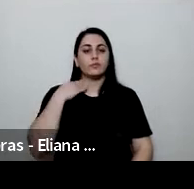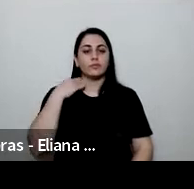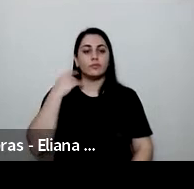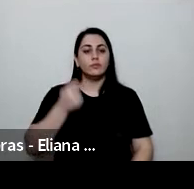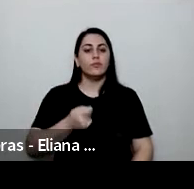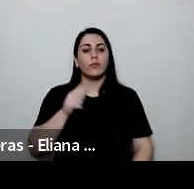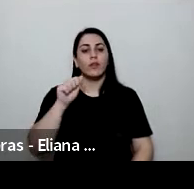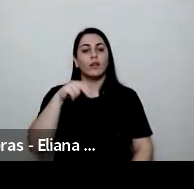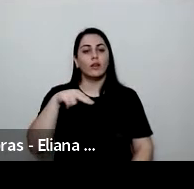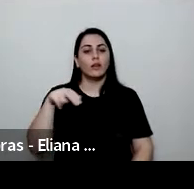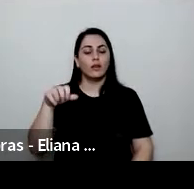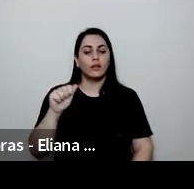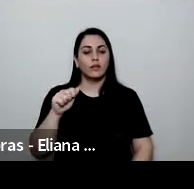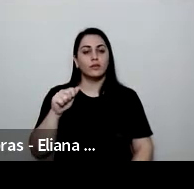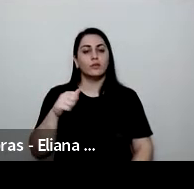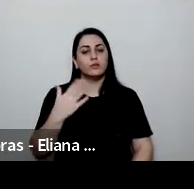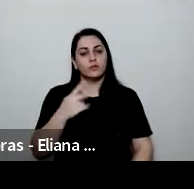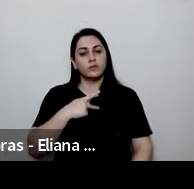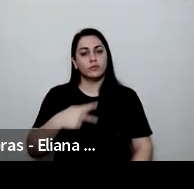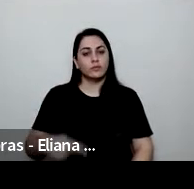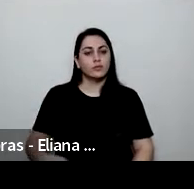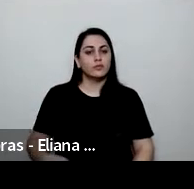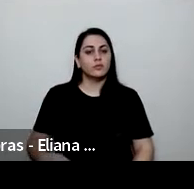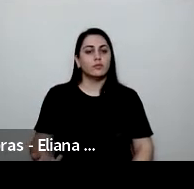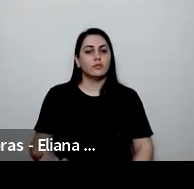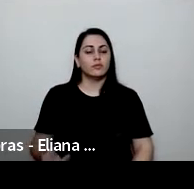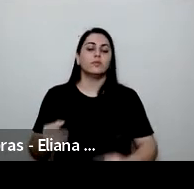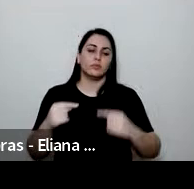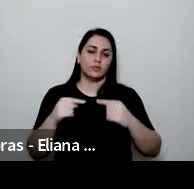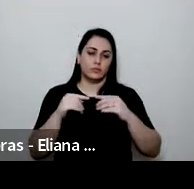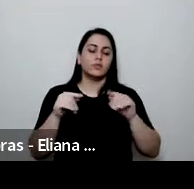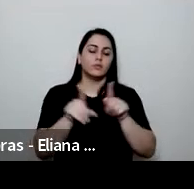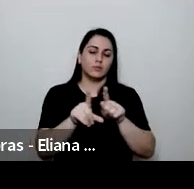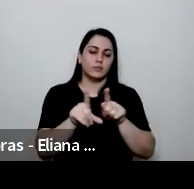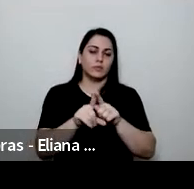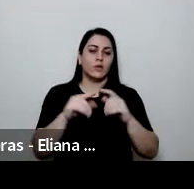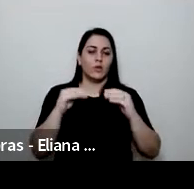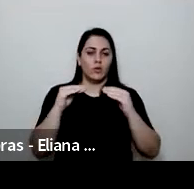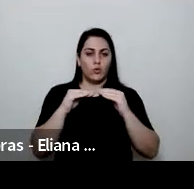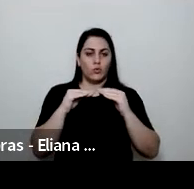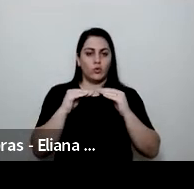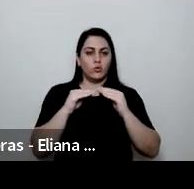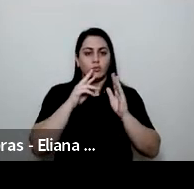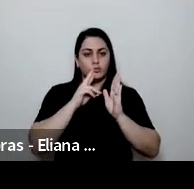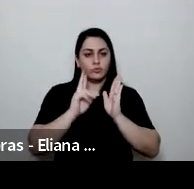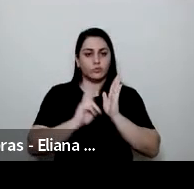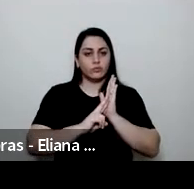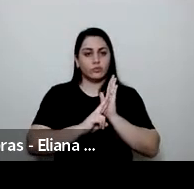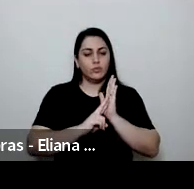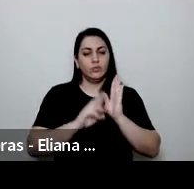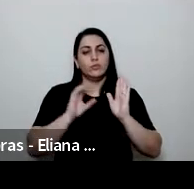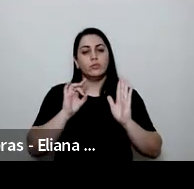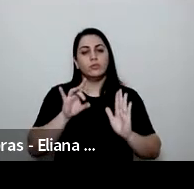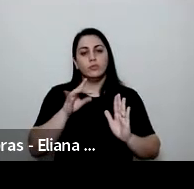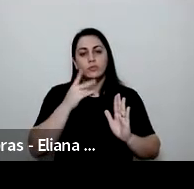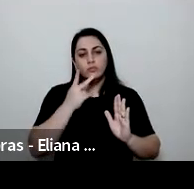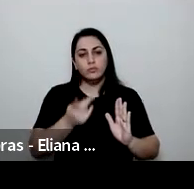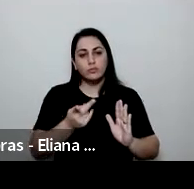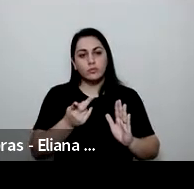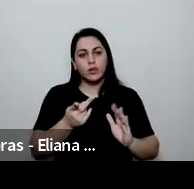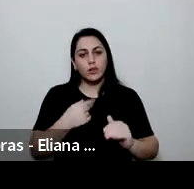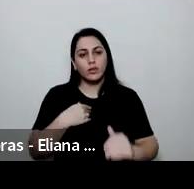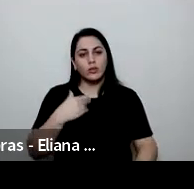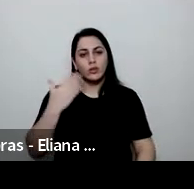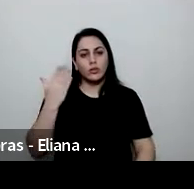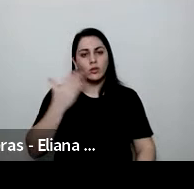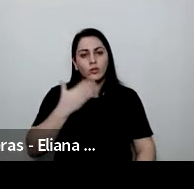Graziela Presidente eu também vou acompanhar o voto do relator só registrado que eu não vejo